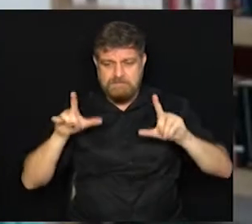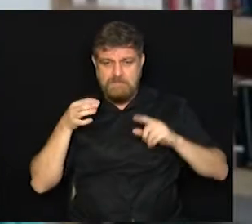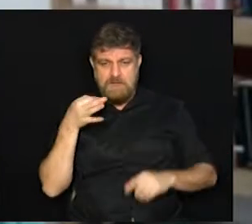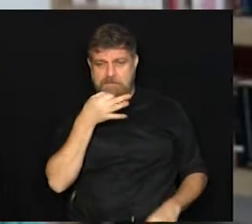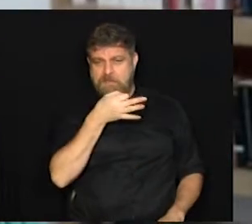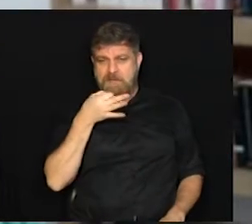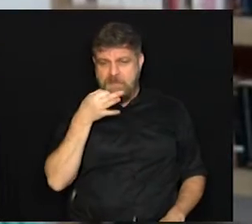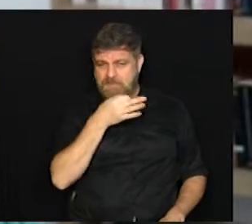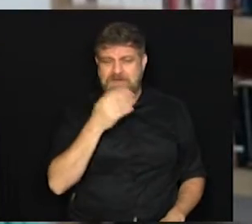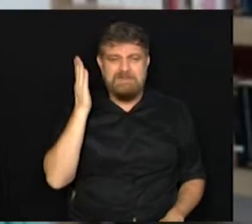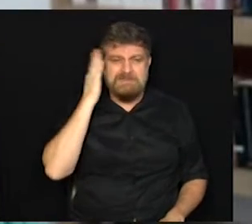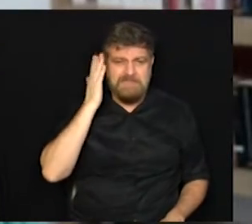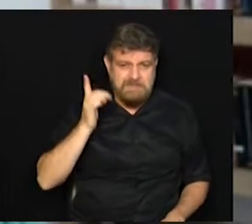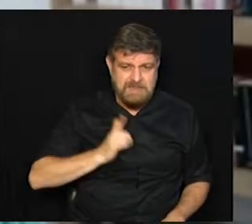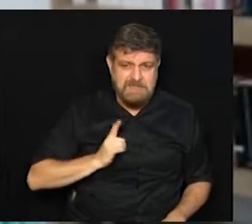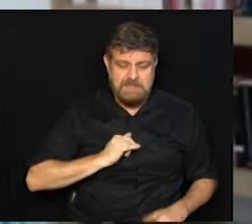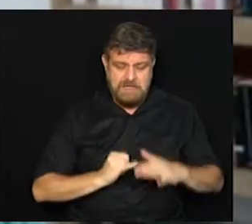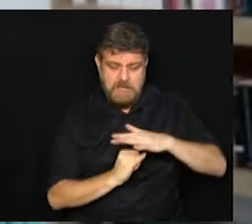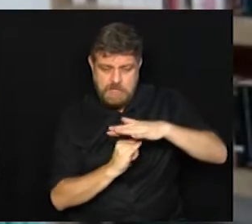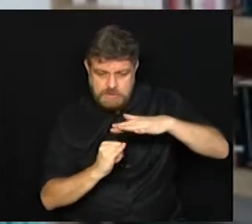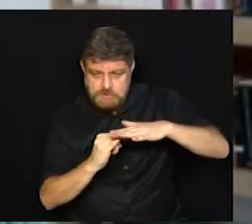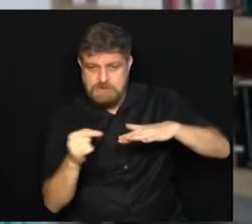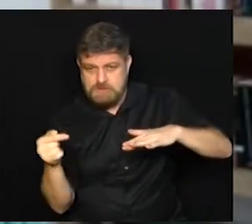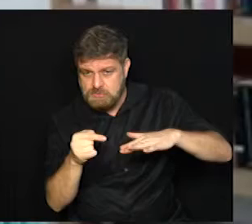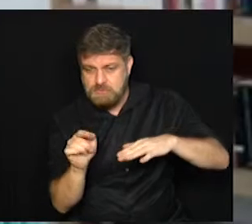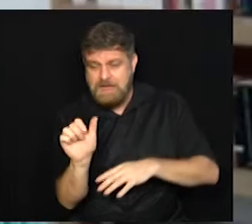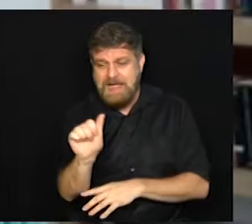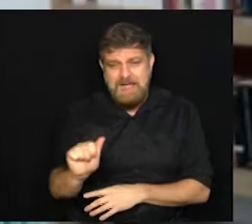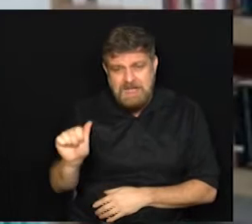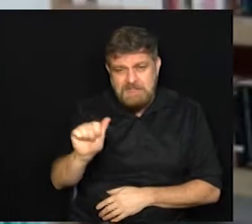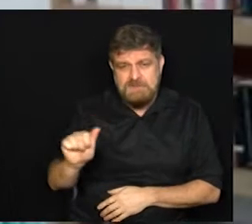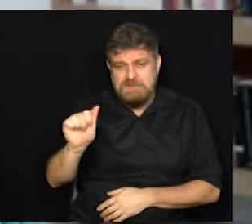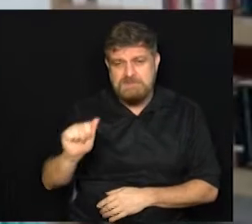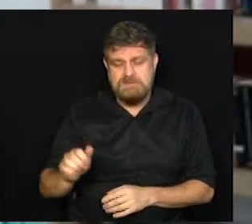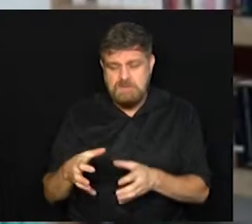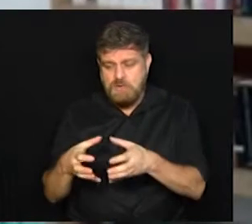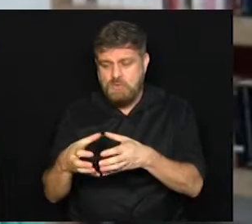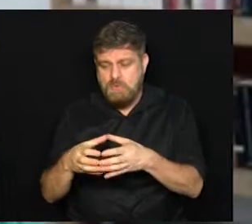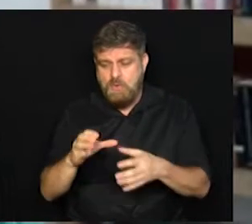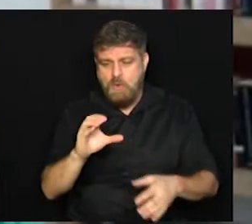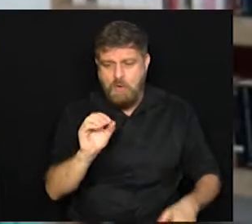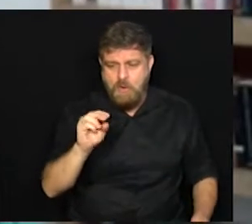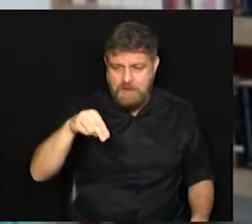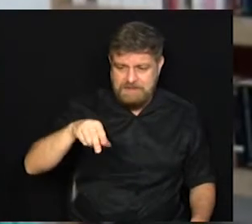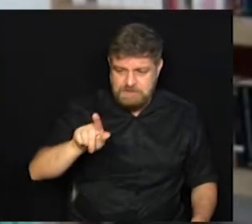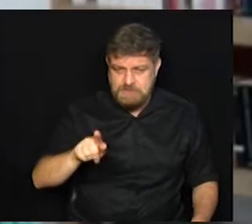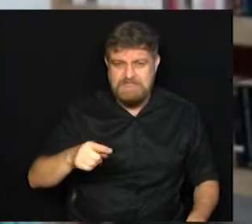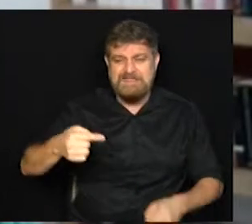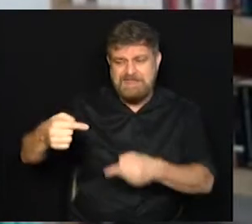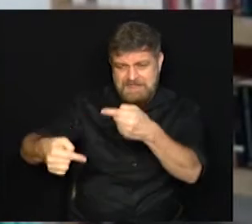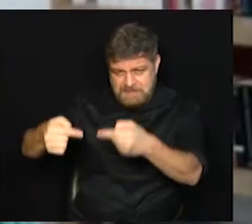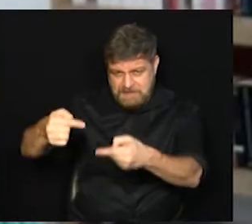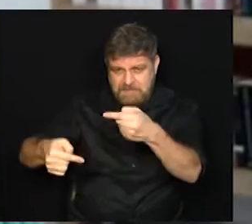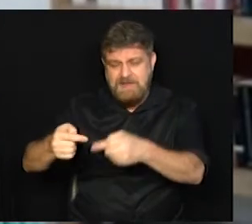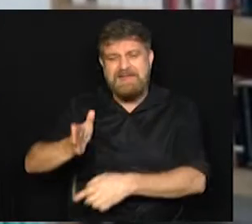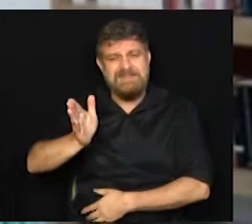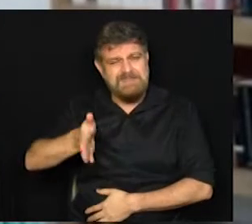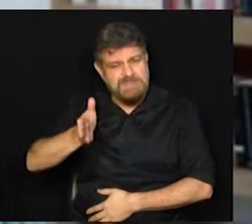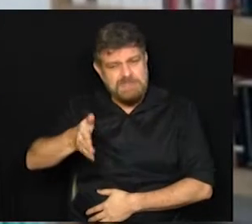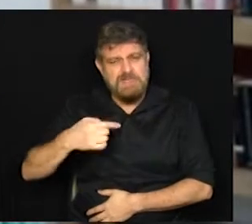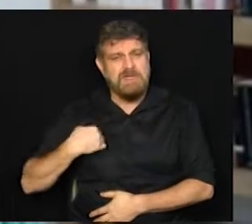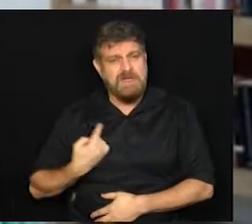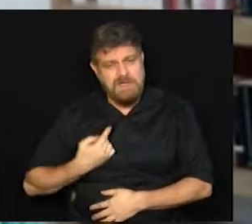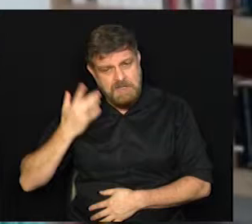gente sabe que tem várias entidades, organizações não governamentais na cidade que já debatem e discutem essa questão. Eu acho que esse